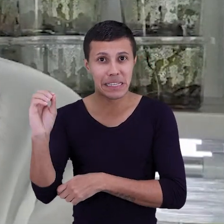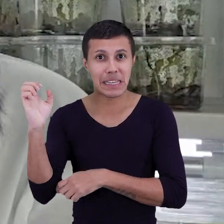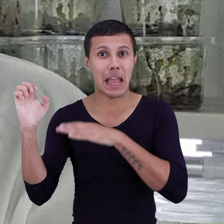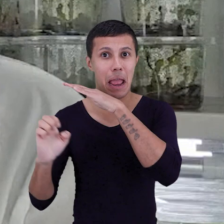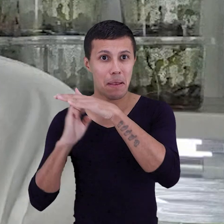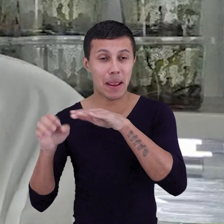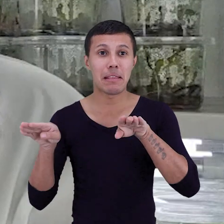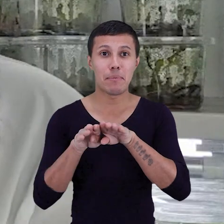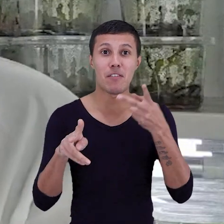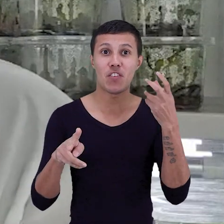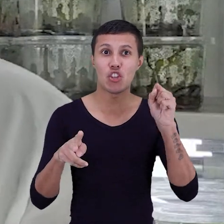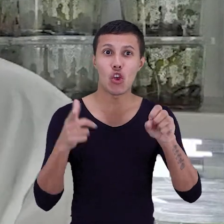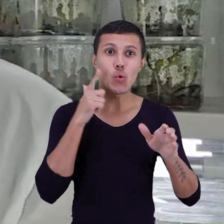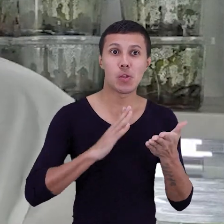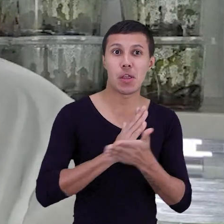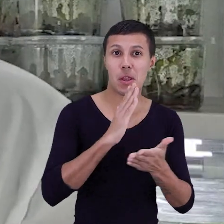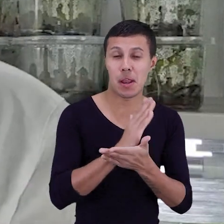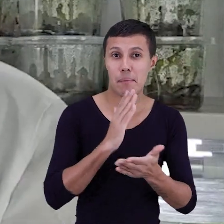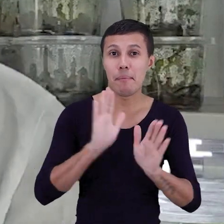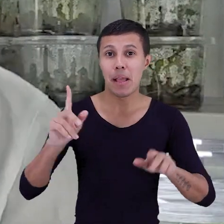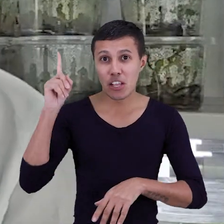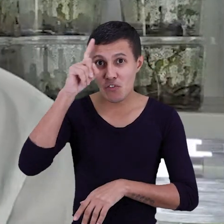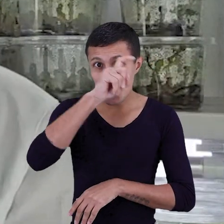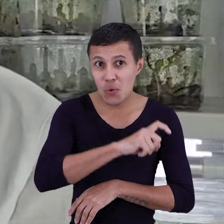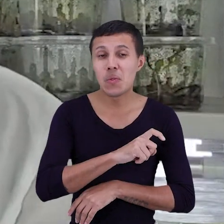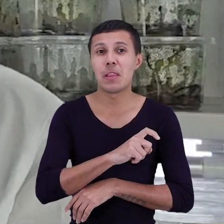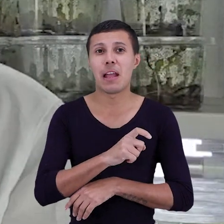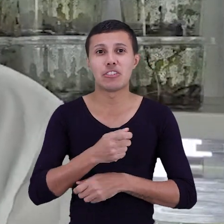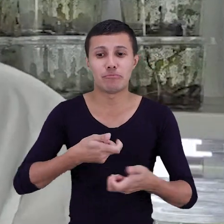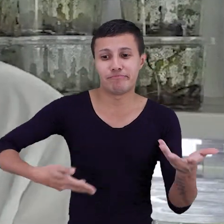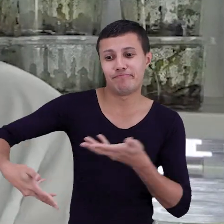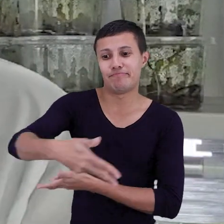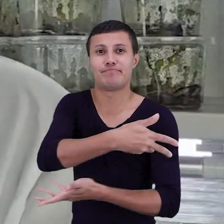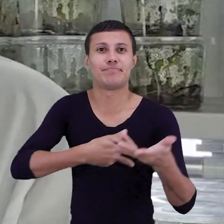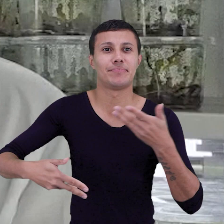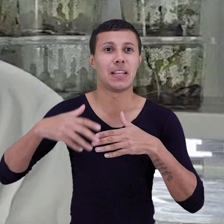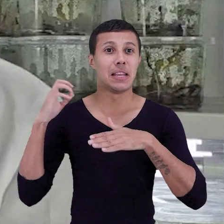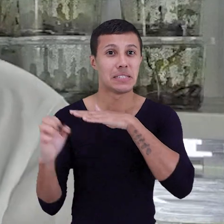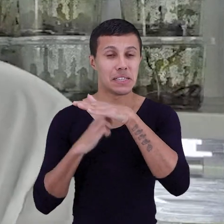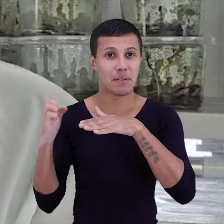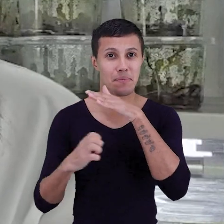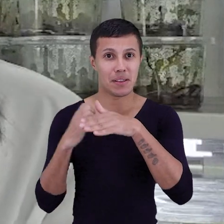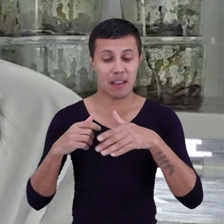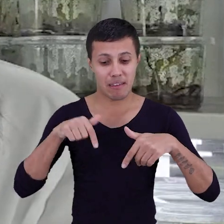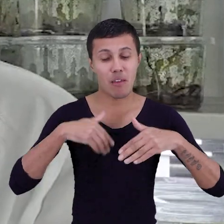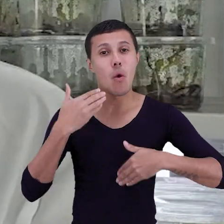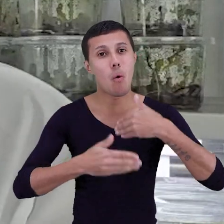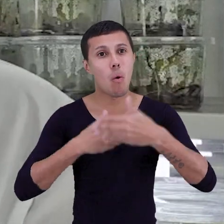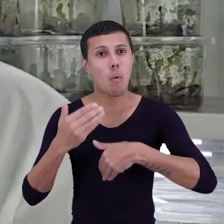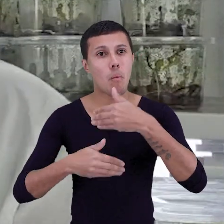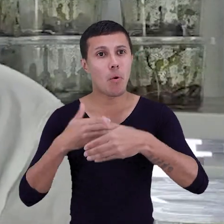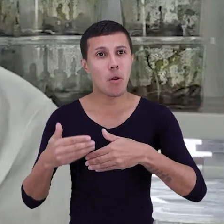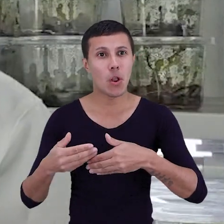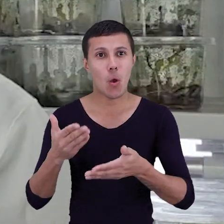aceleradas e que é uma realidade de todas. Assim, as dificuldades são compartilhadas por essas empresas que estão nesse processo aí